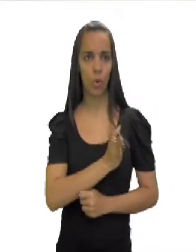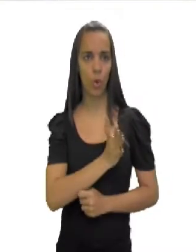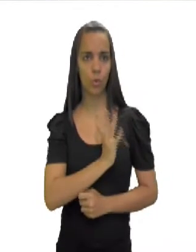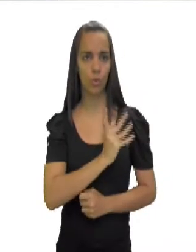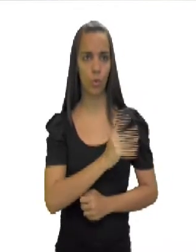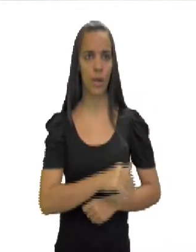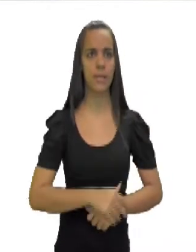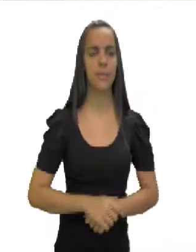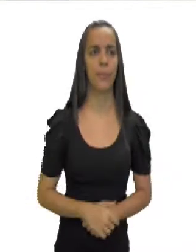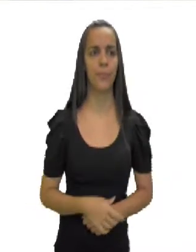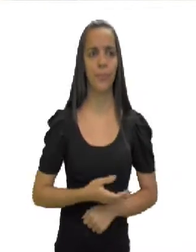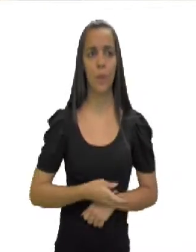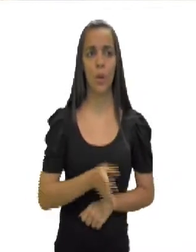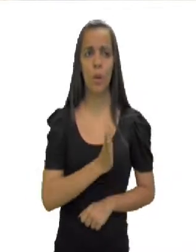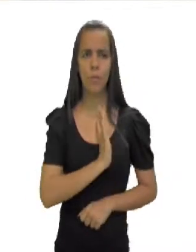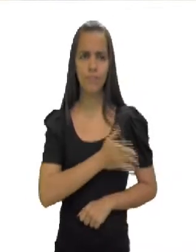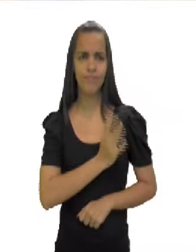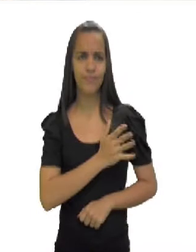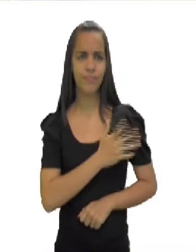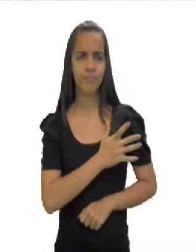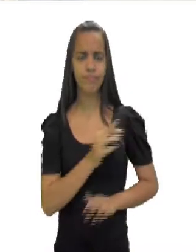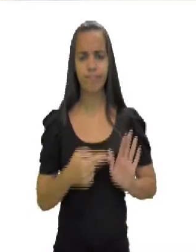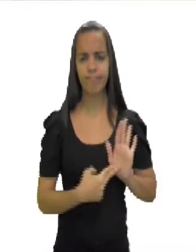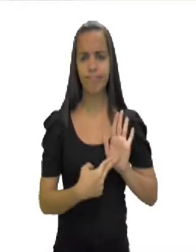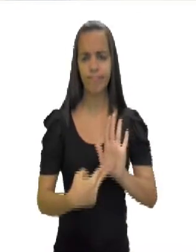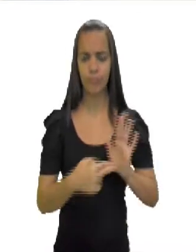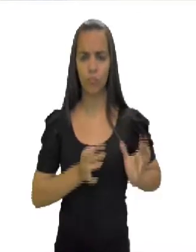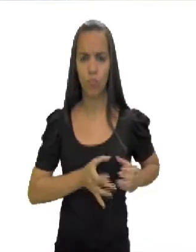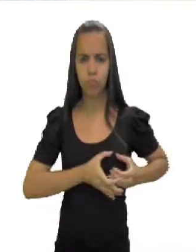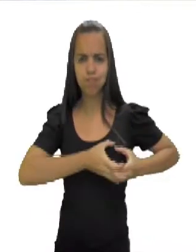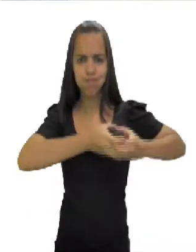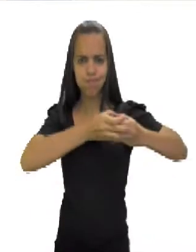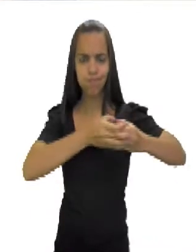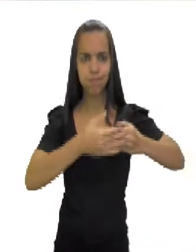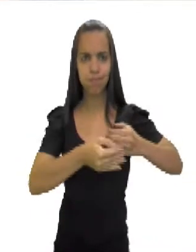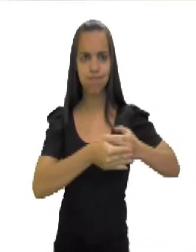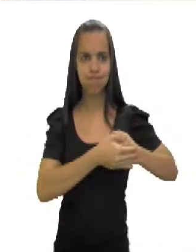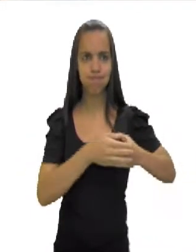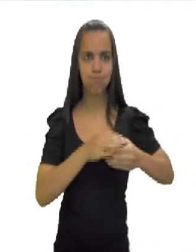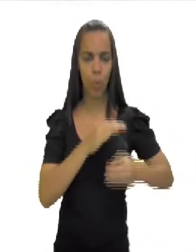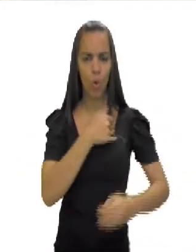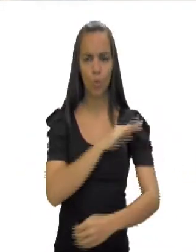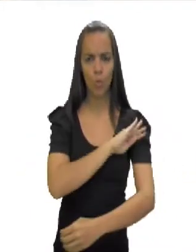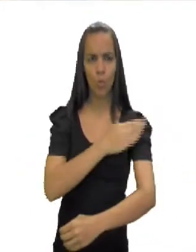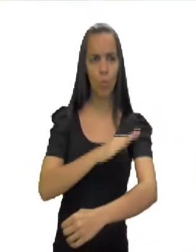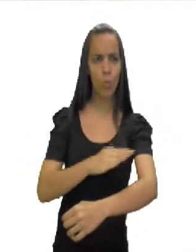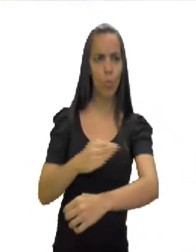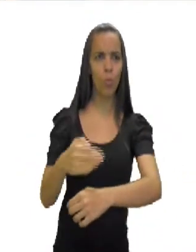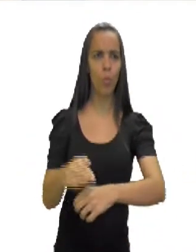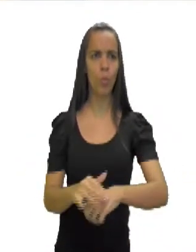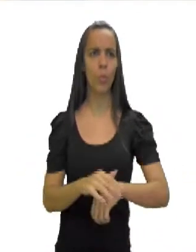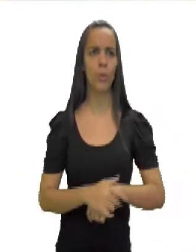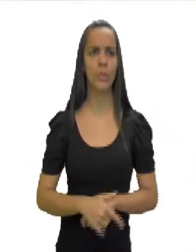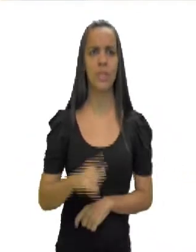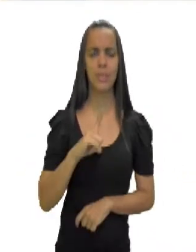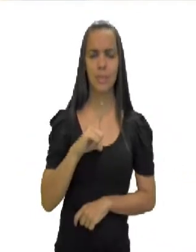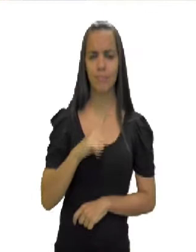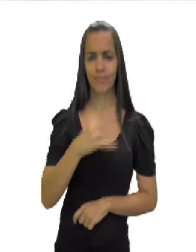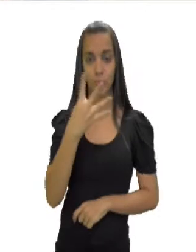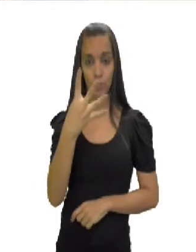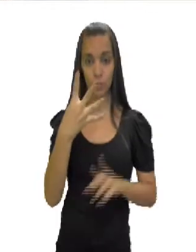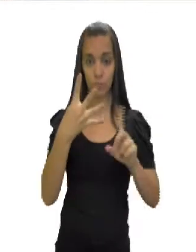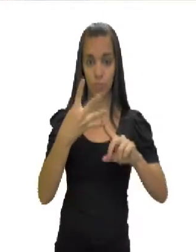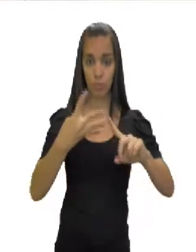nosso corpo. O coração apresenta paredes formadas por músculos e dentro dele tem